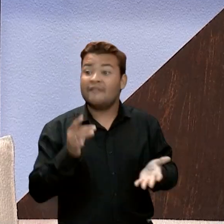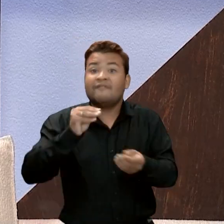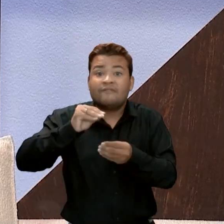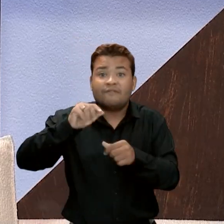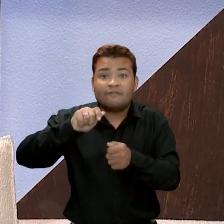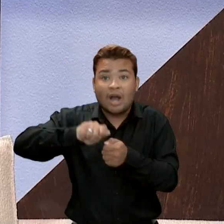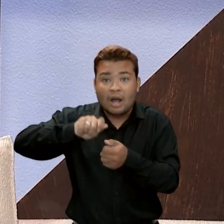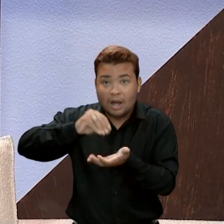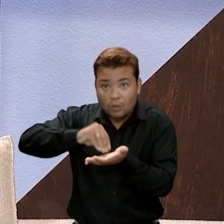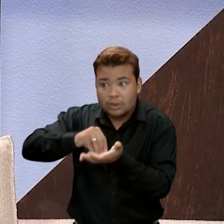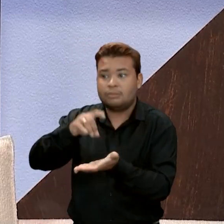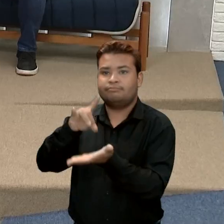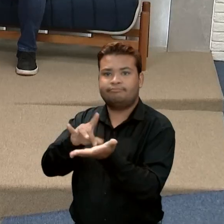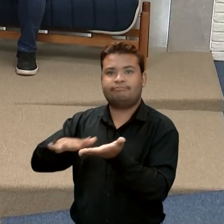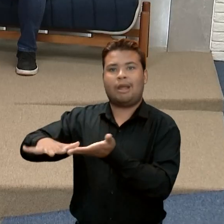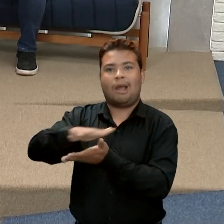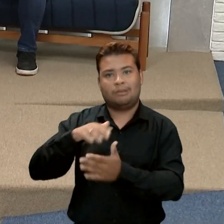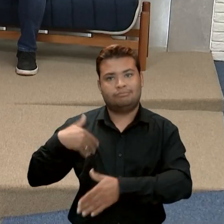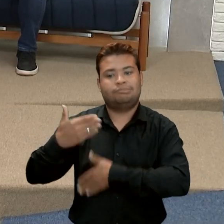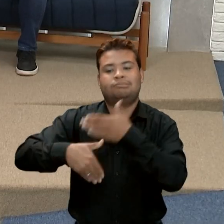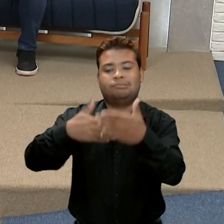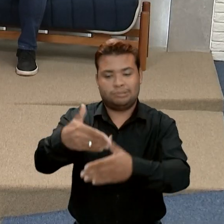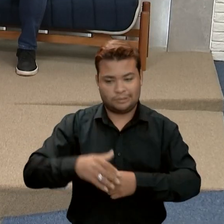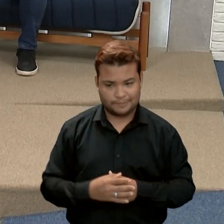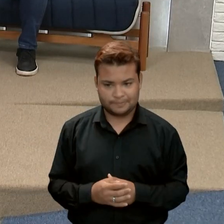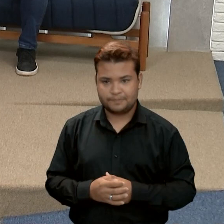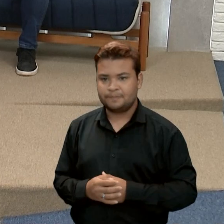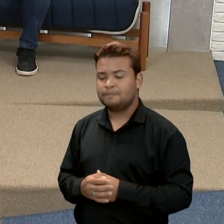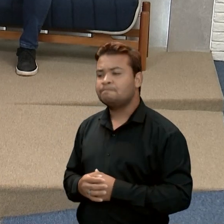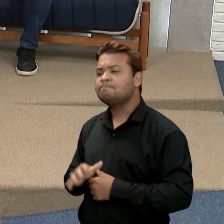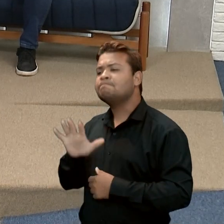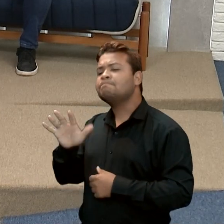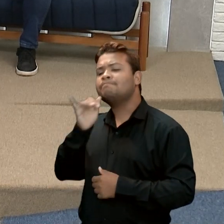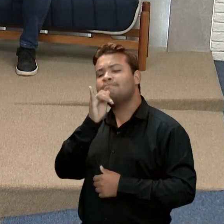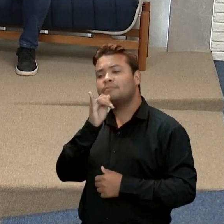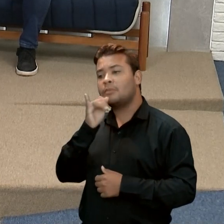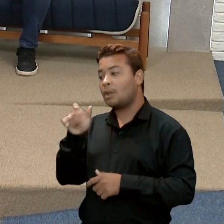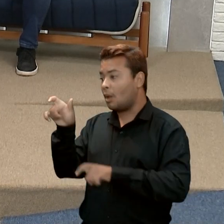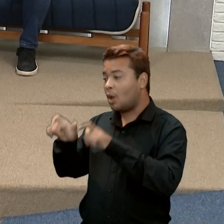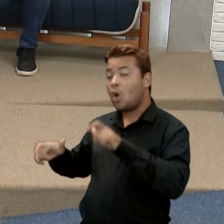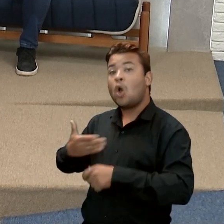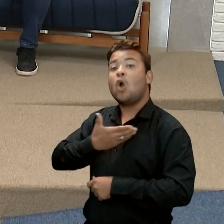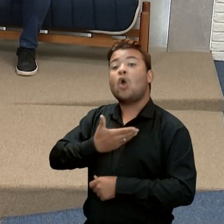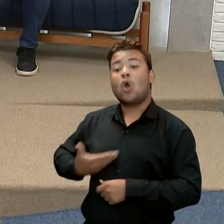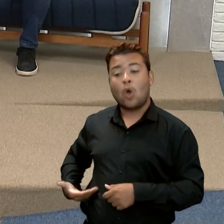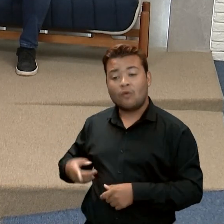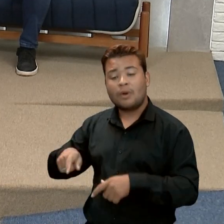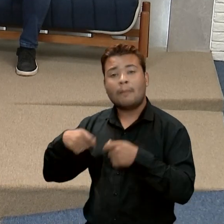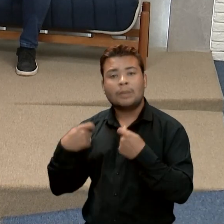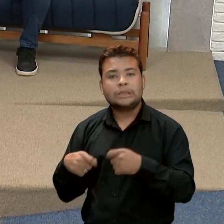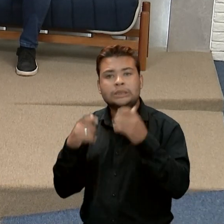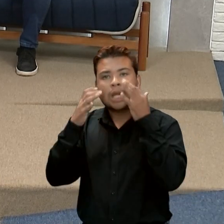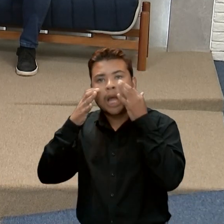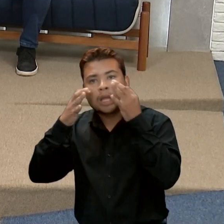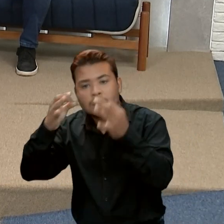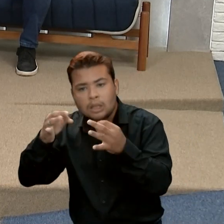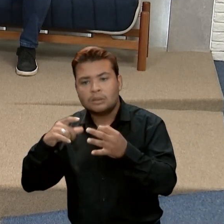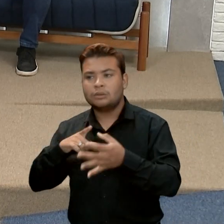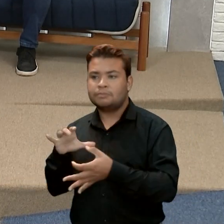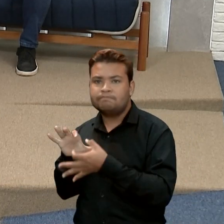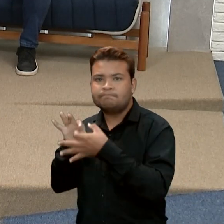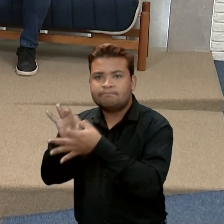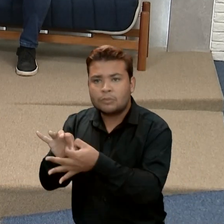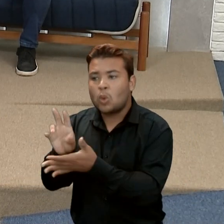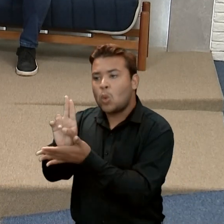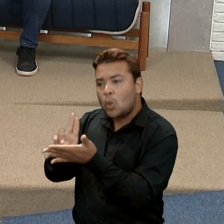Professor, e o quanto os governantes precisam estar atentos, ligados com a universidade, ligados a toda